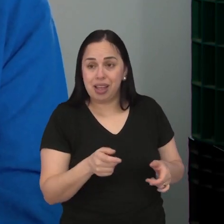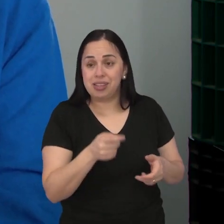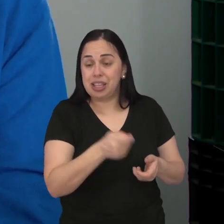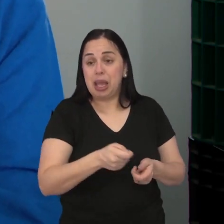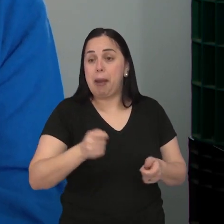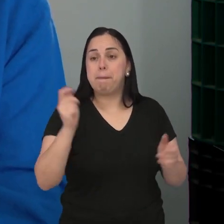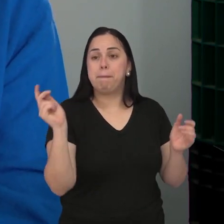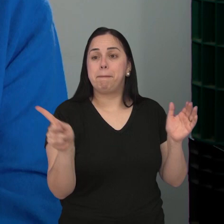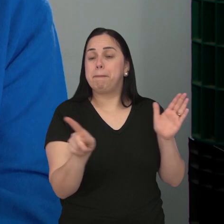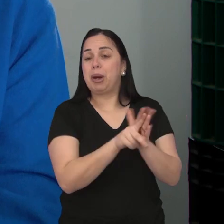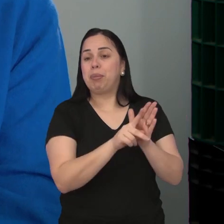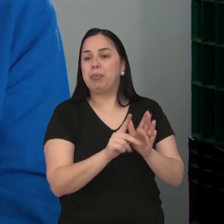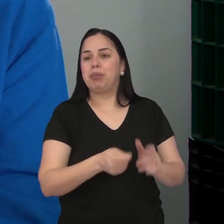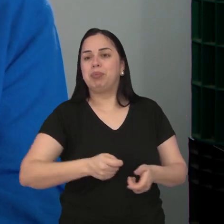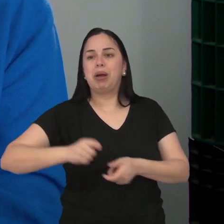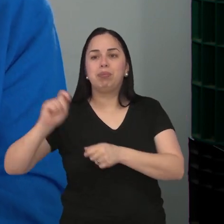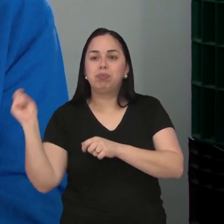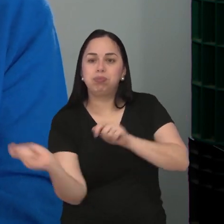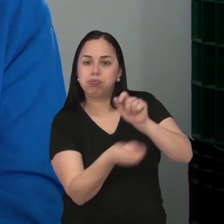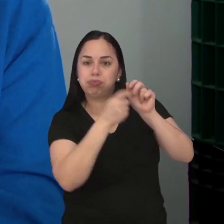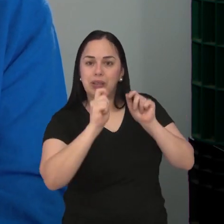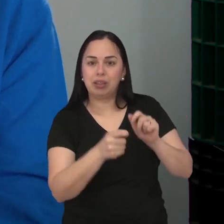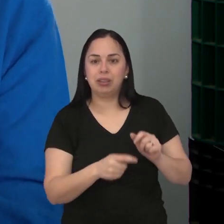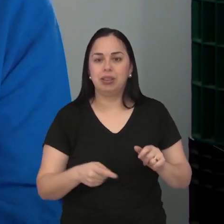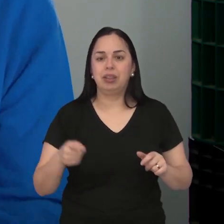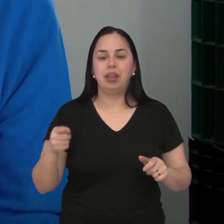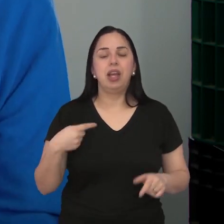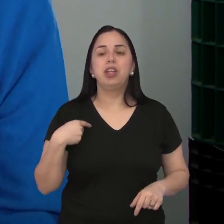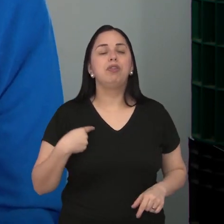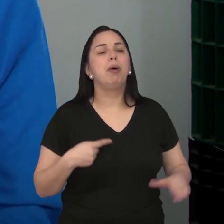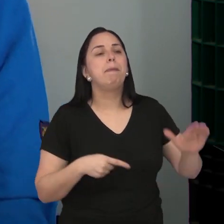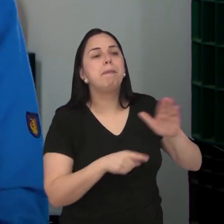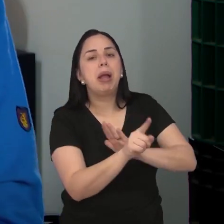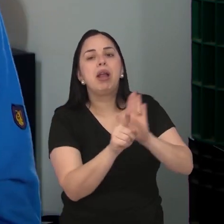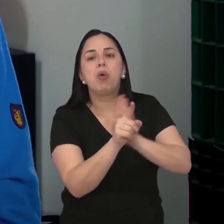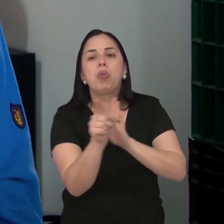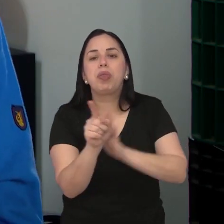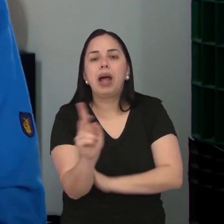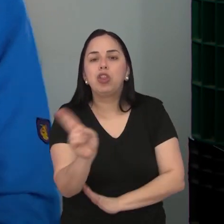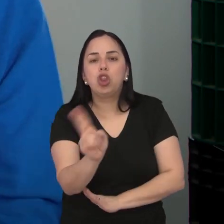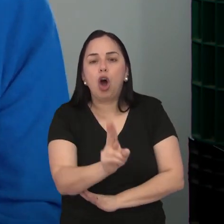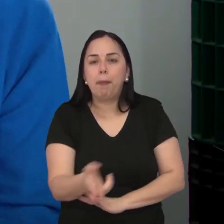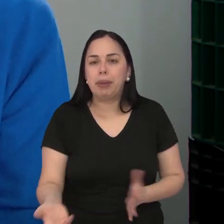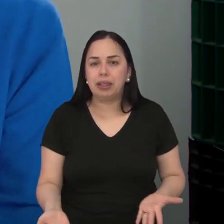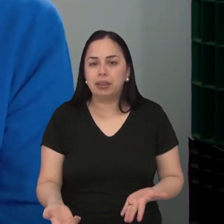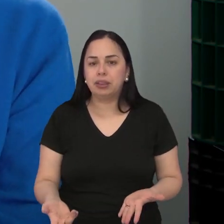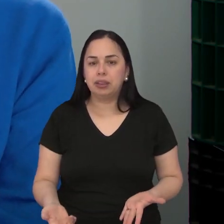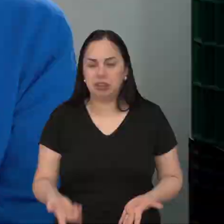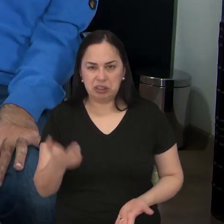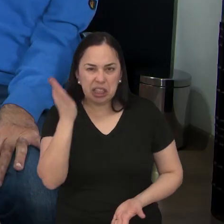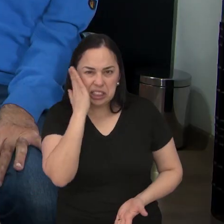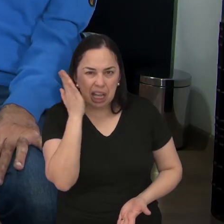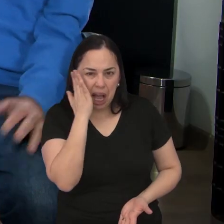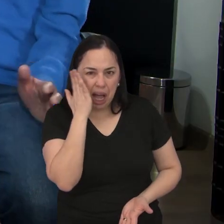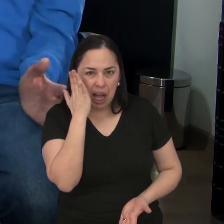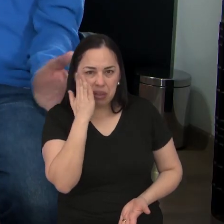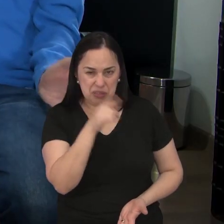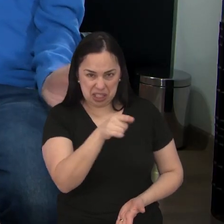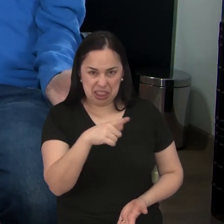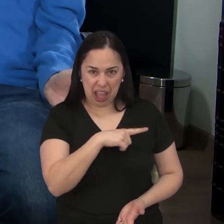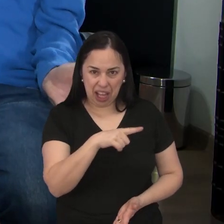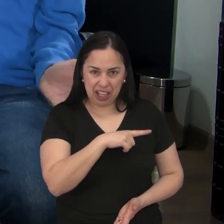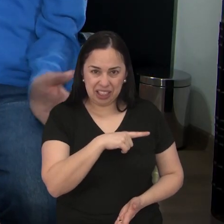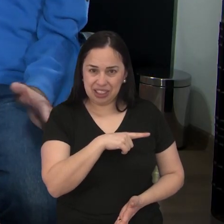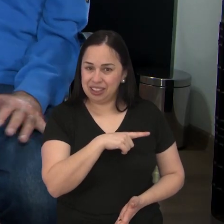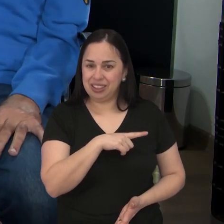lâmina de machado. Então eu vou numa comunidade rural e pergunto, eu não vou falar lâmina de machado. Vocês sabem o que é uma lâmina de machado? Você